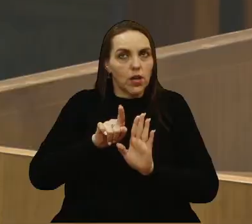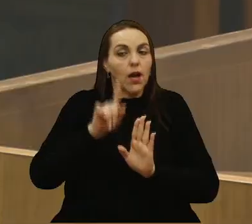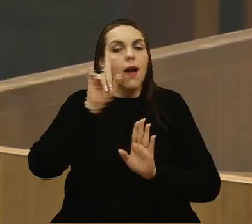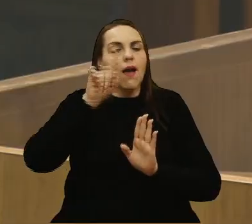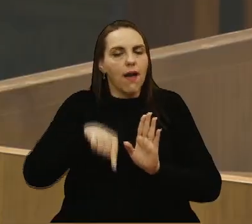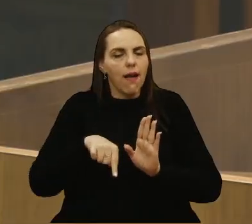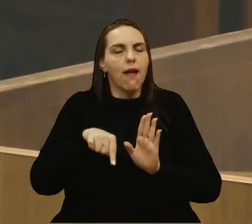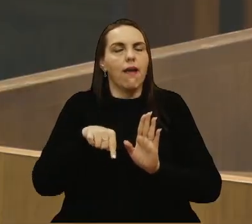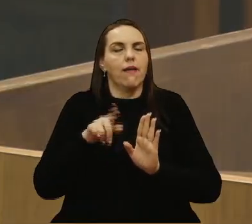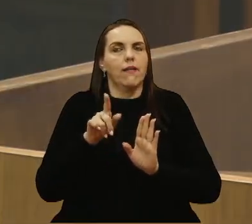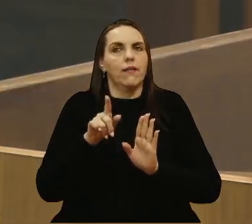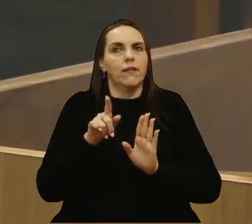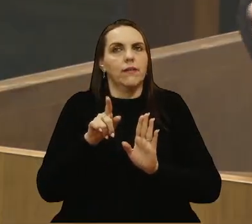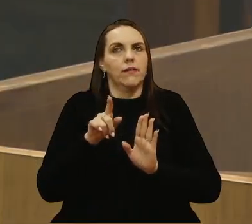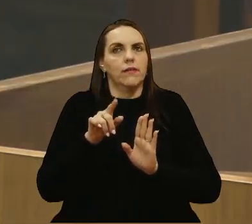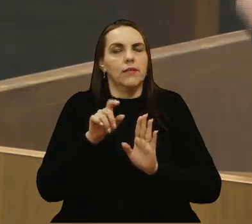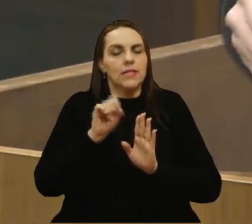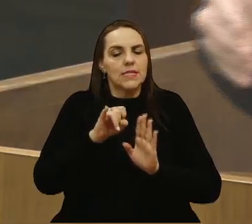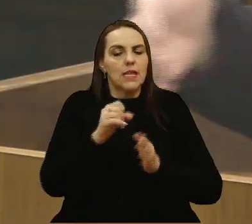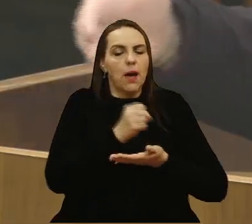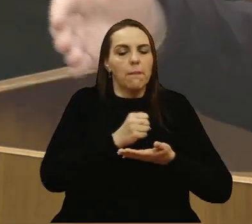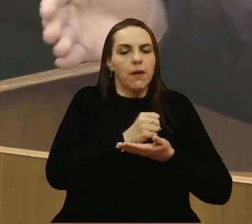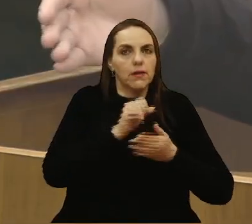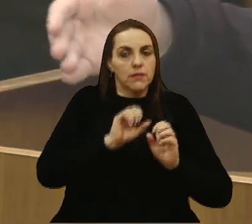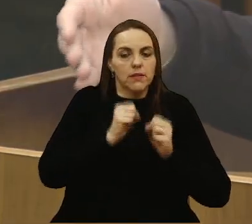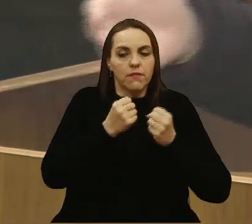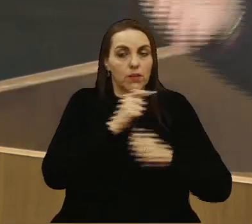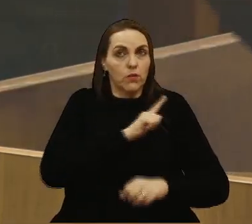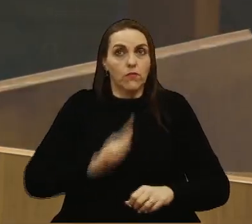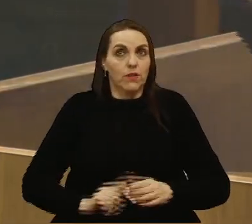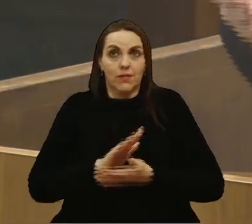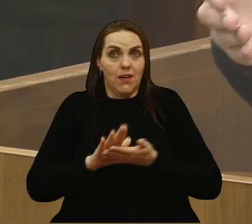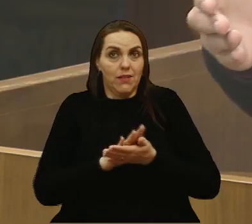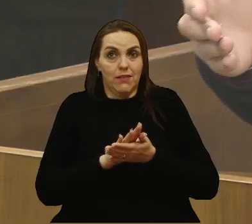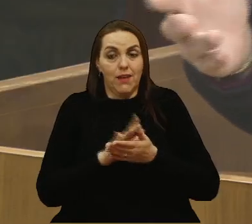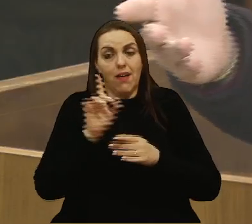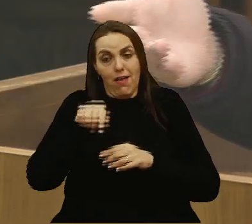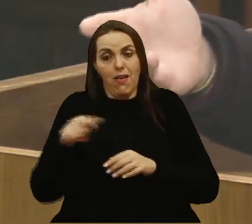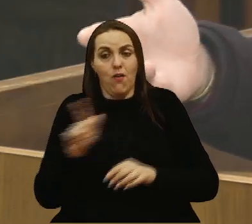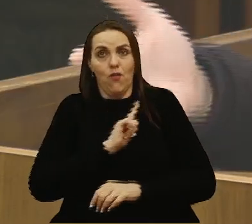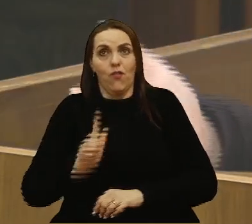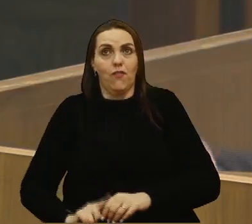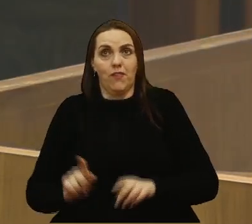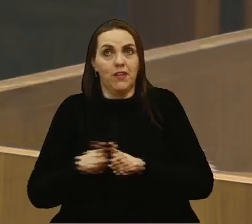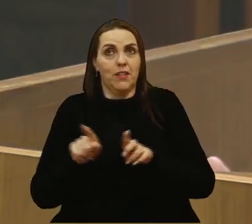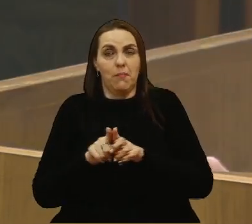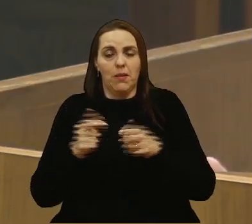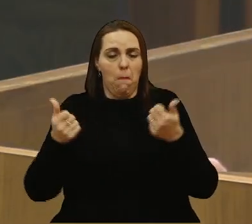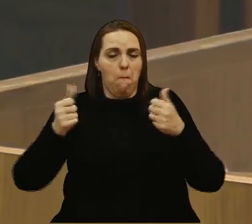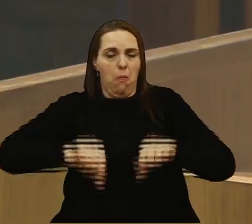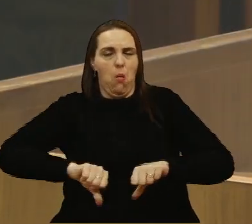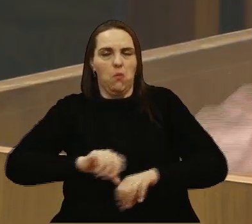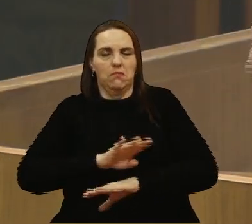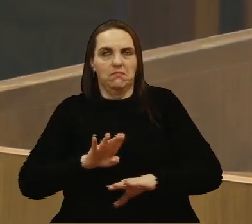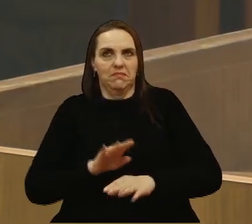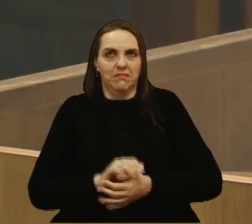questão... Se nem a base defende o governo, quer dizer que o governo tá de mal a pior.